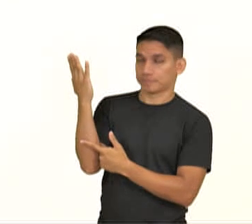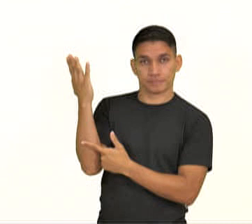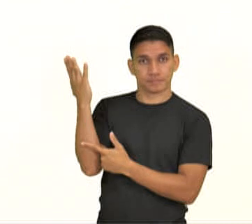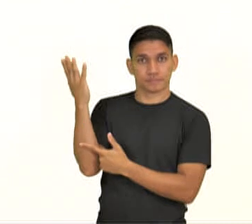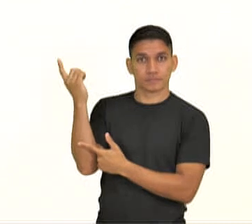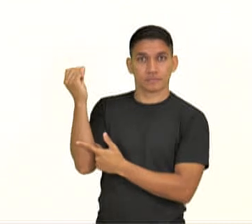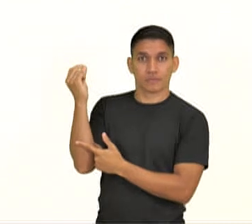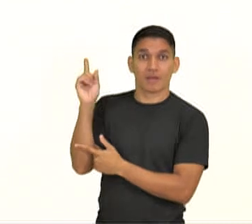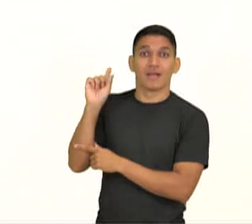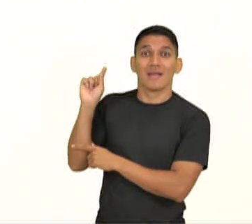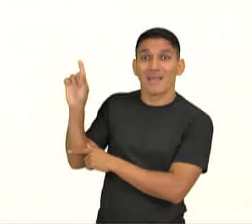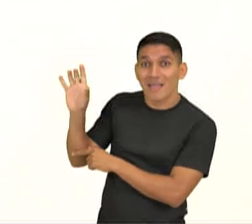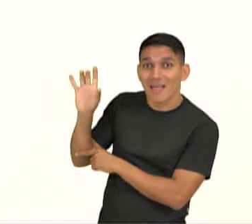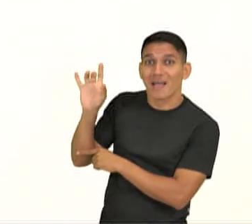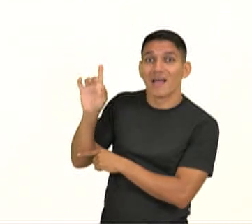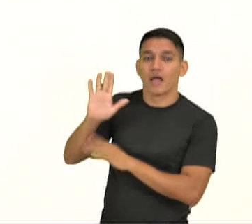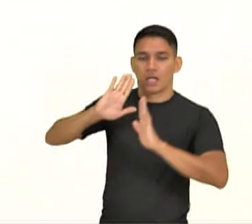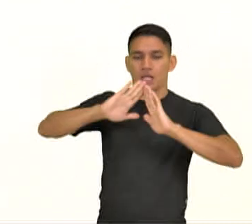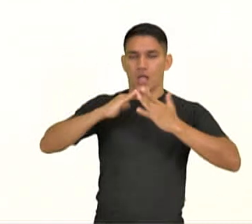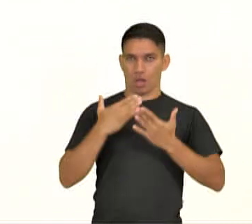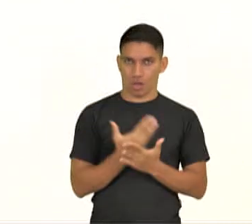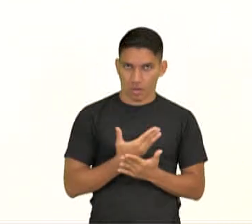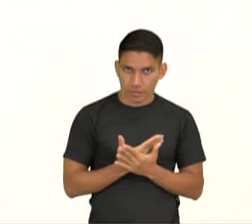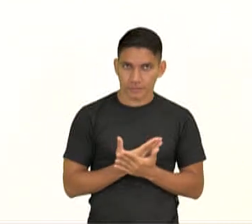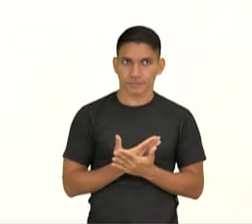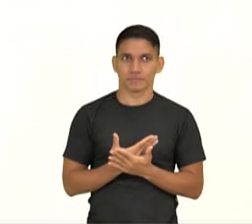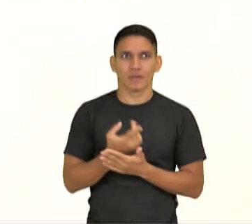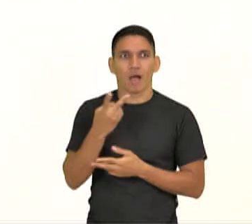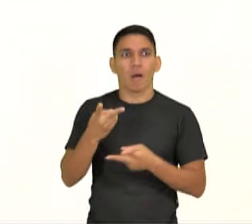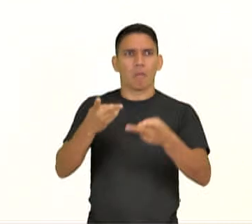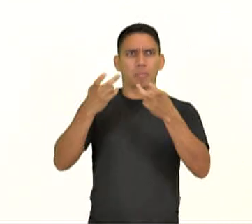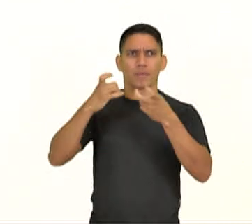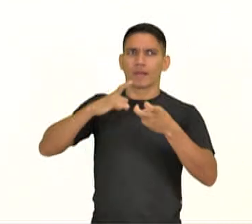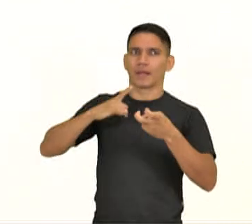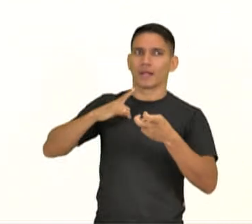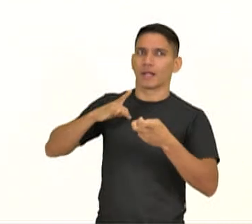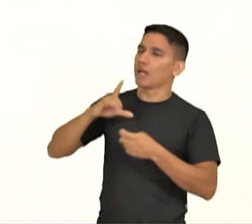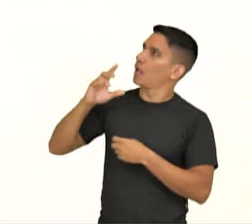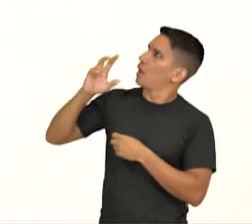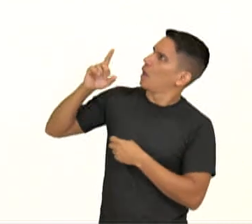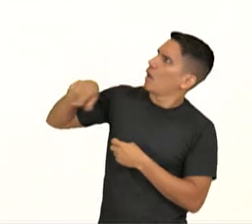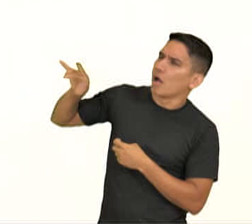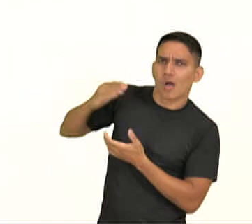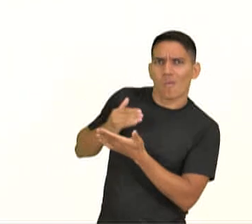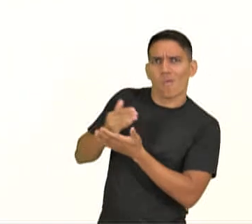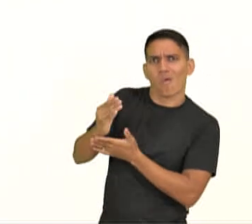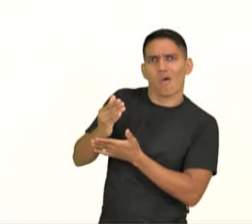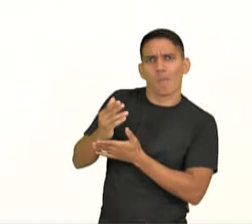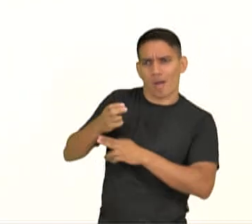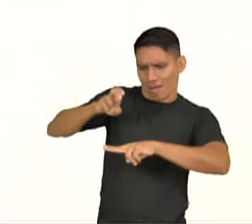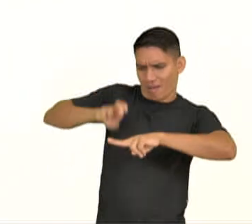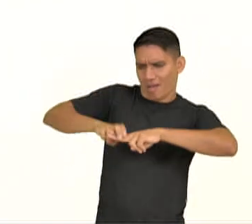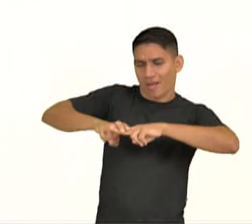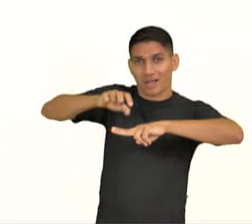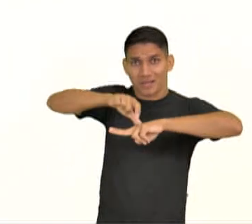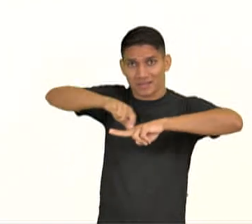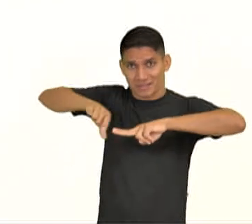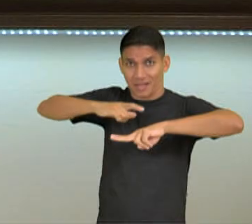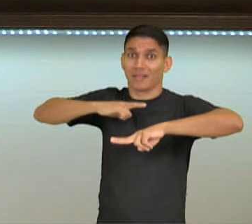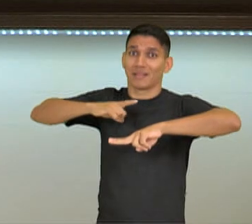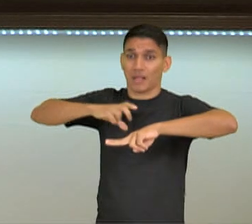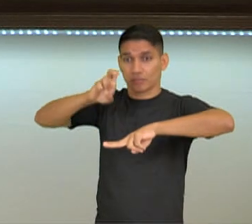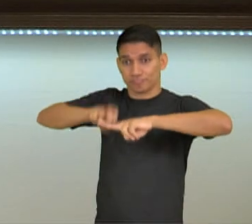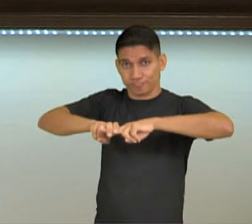ó, foi feito em uma escola. E vocês podem ver que eles estão, a princípio é colocado uma cadeira embaixo